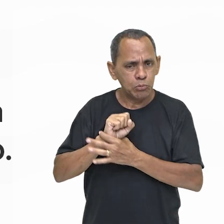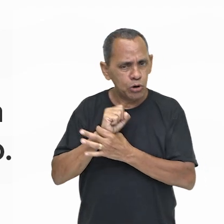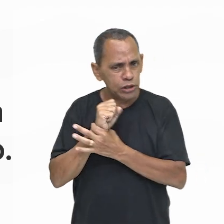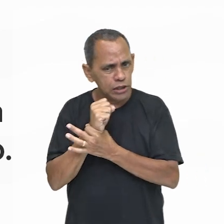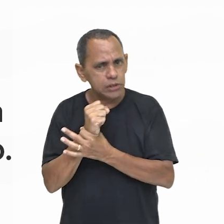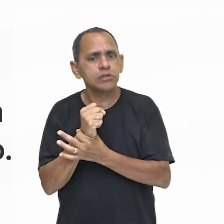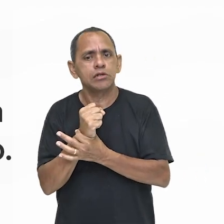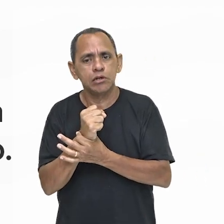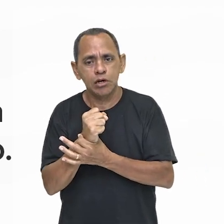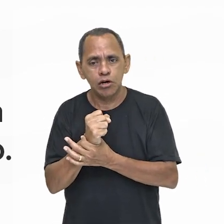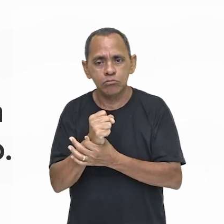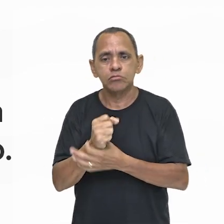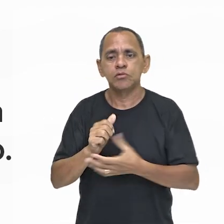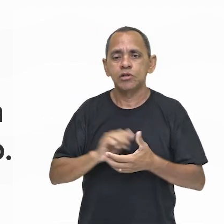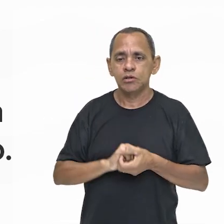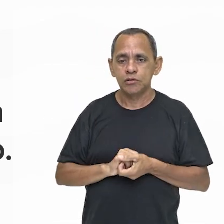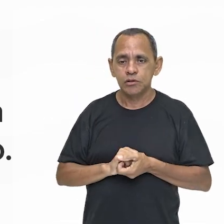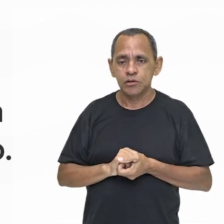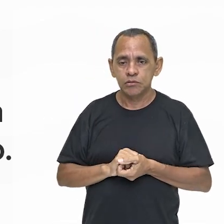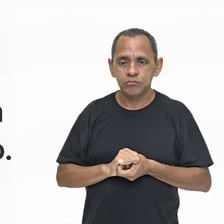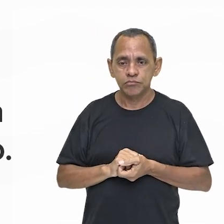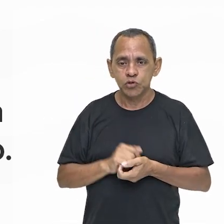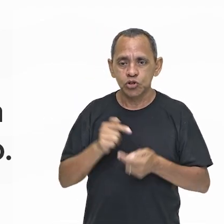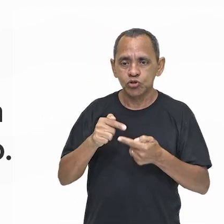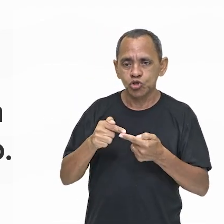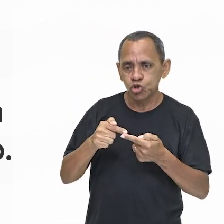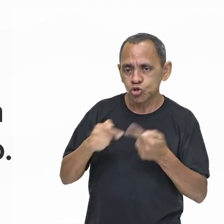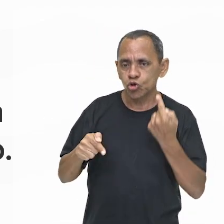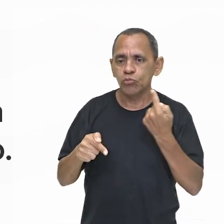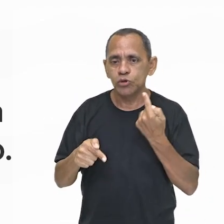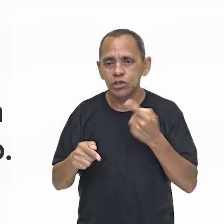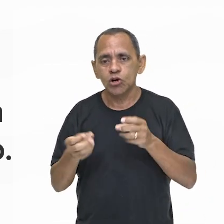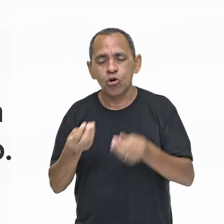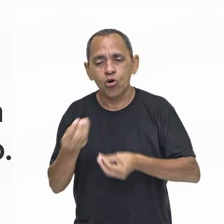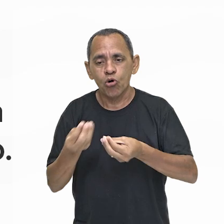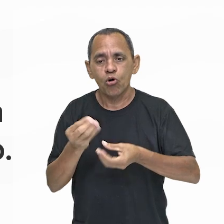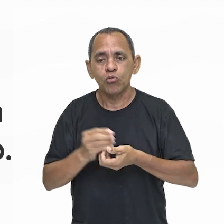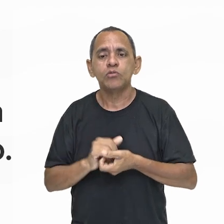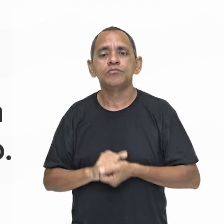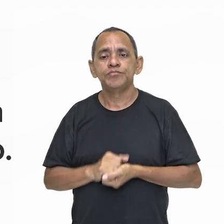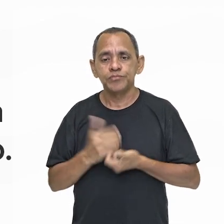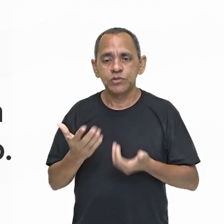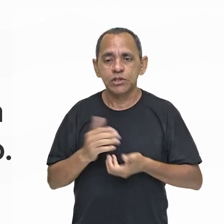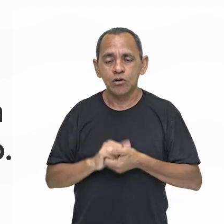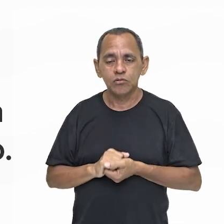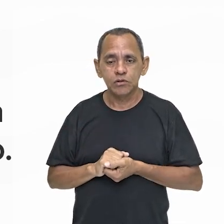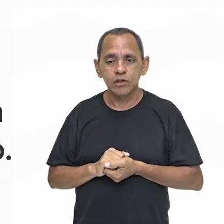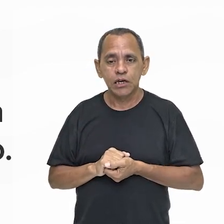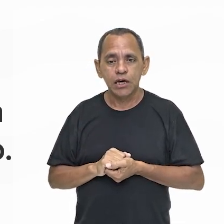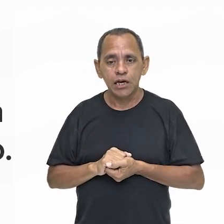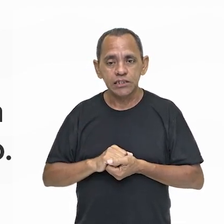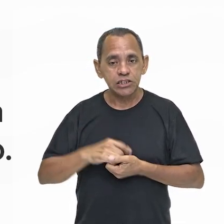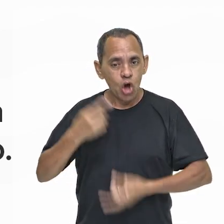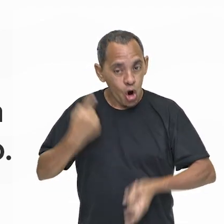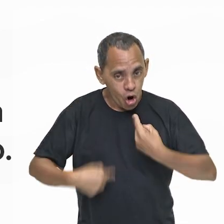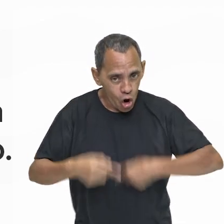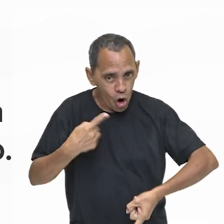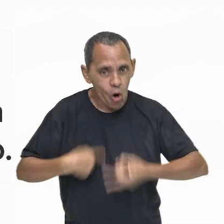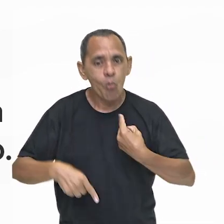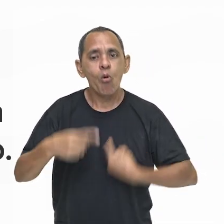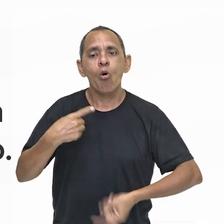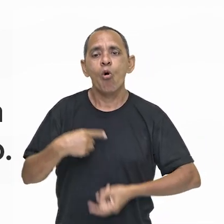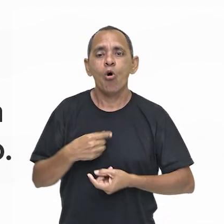aí existe uma ineficiência desse hormônio e aí o açúcar ele não é digerido, não